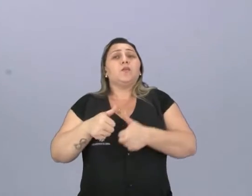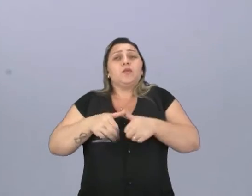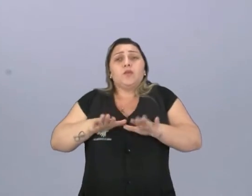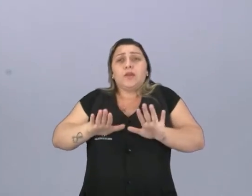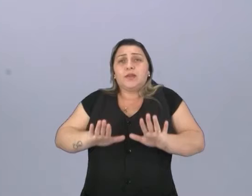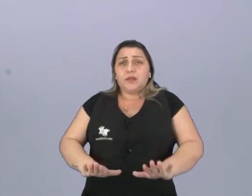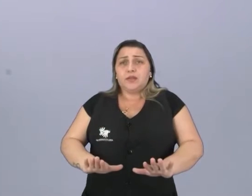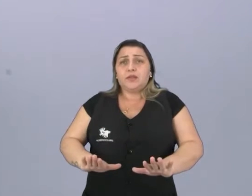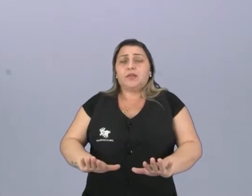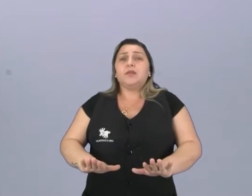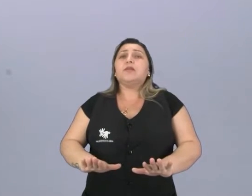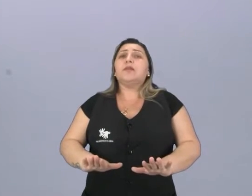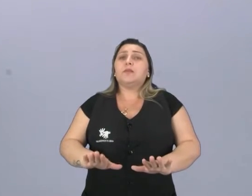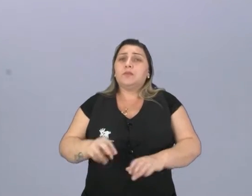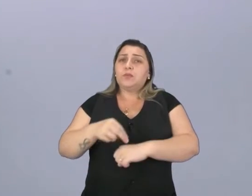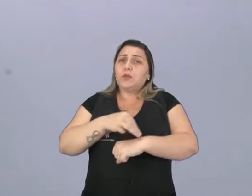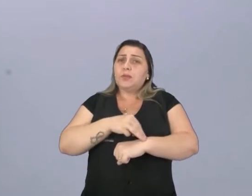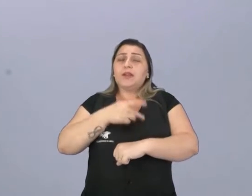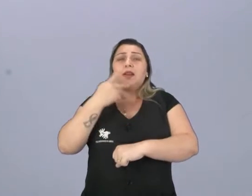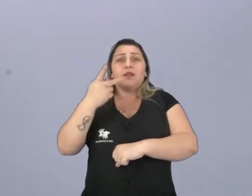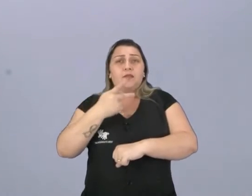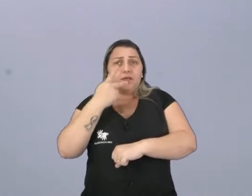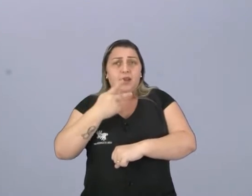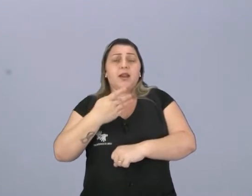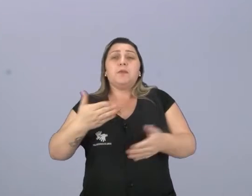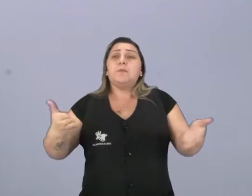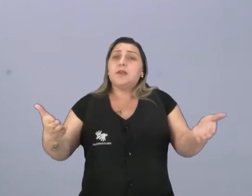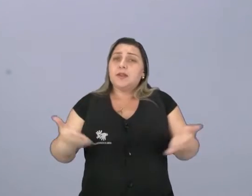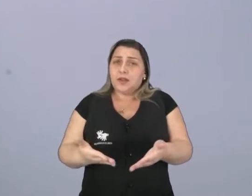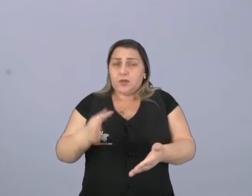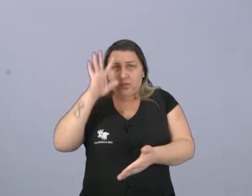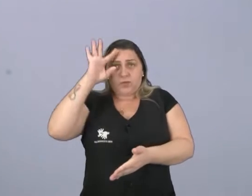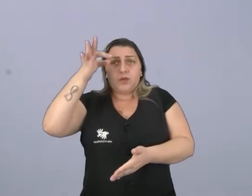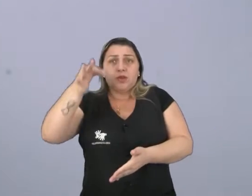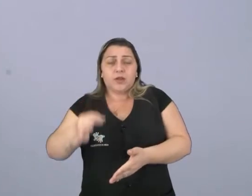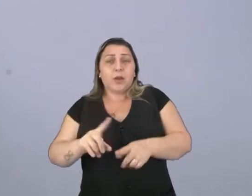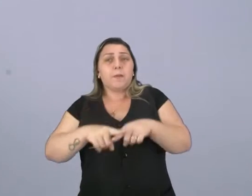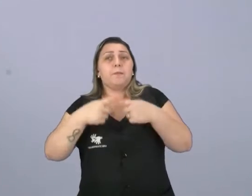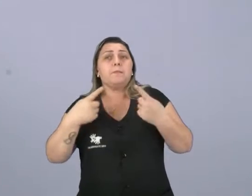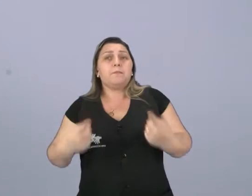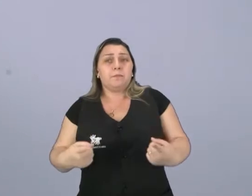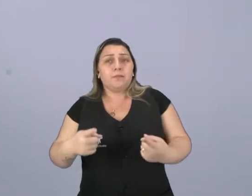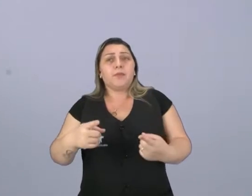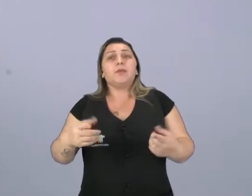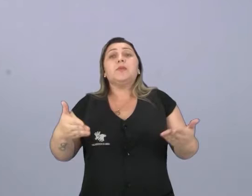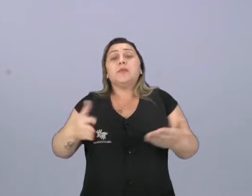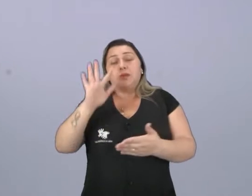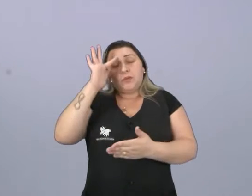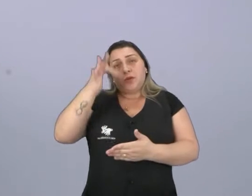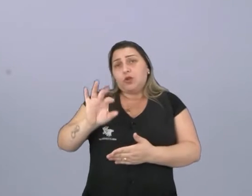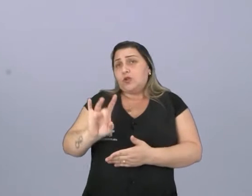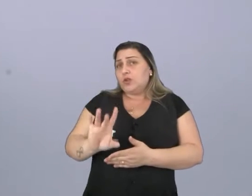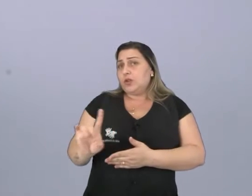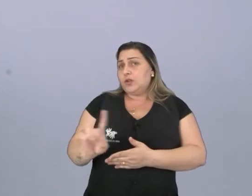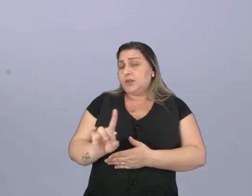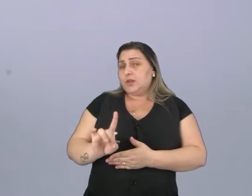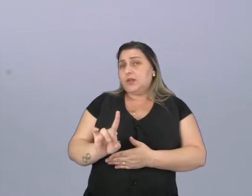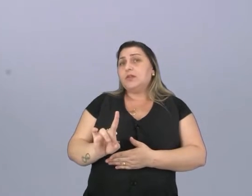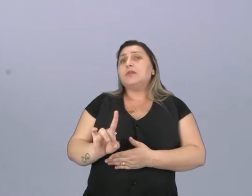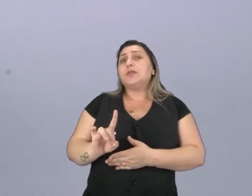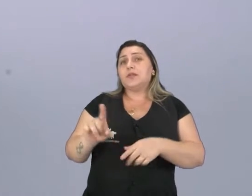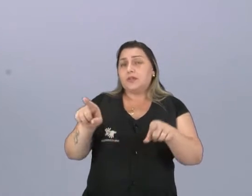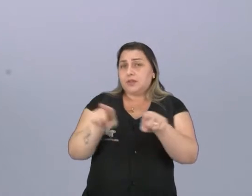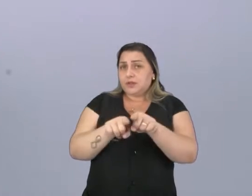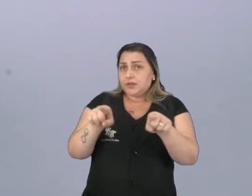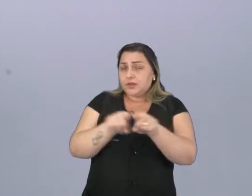aqui, está ocorrendo no momento da fala. Isso é presente do indicativo, mas o presente do indicativo não é somente isso. O